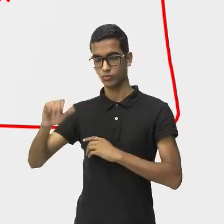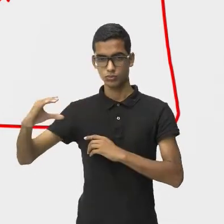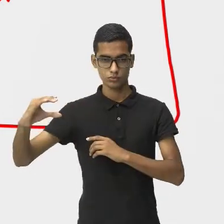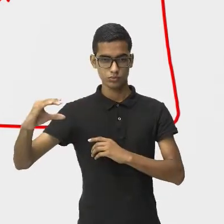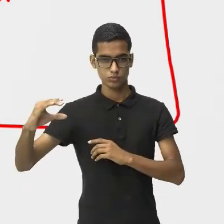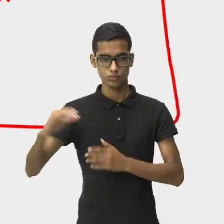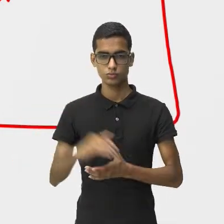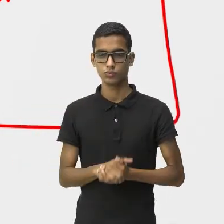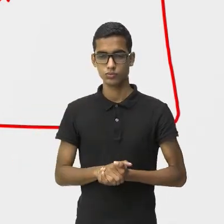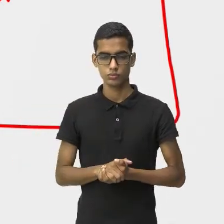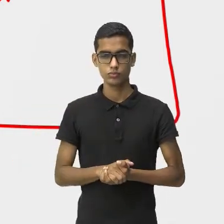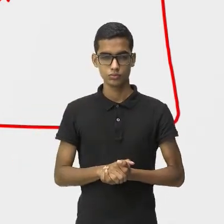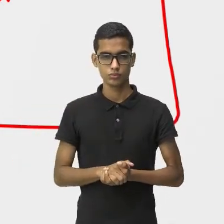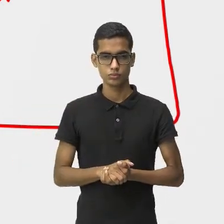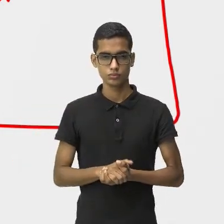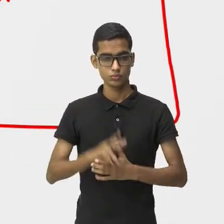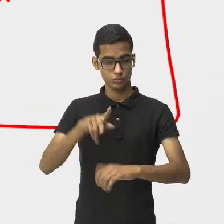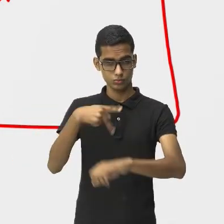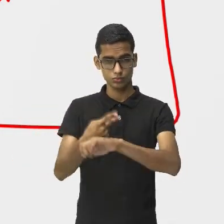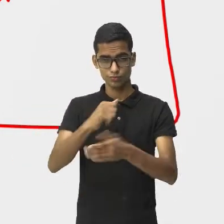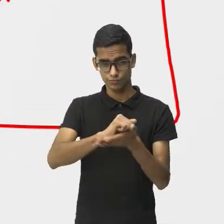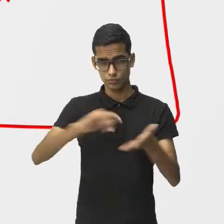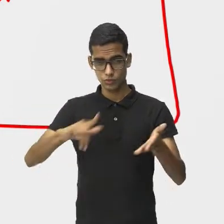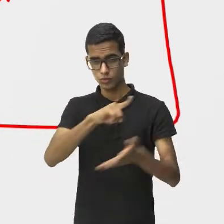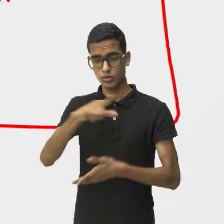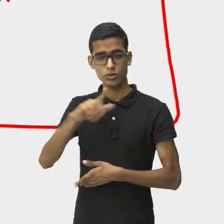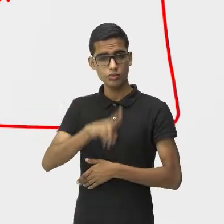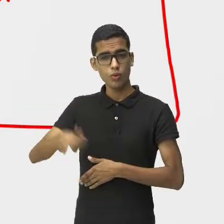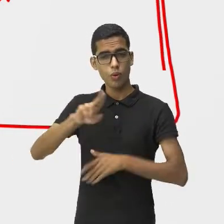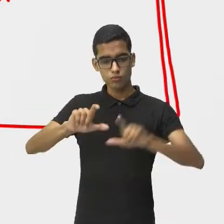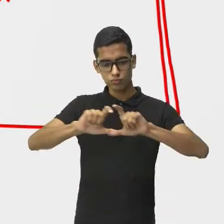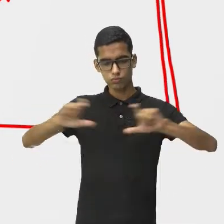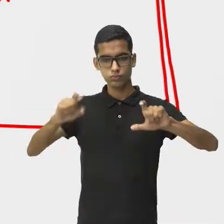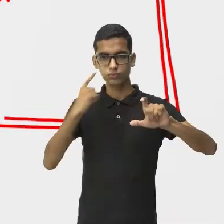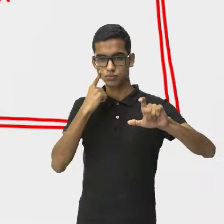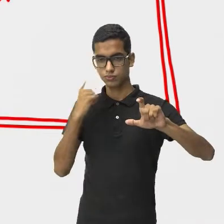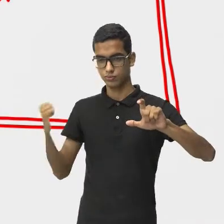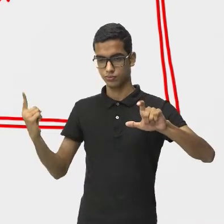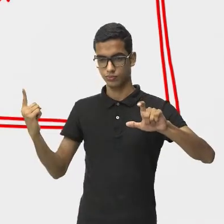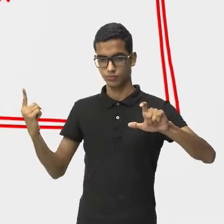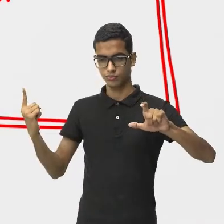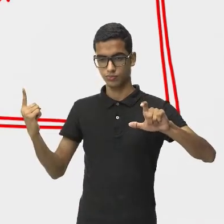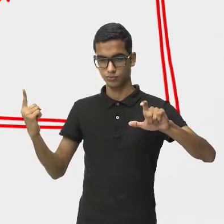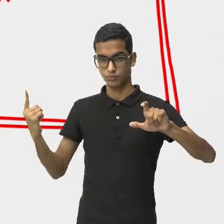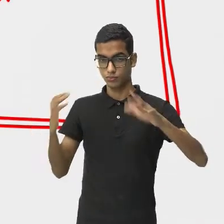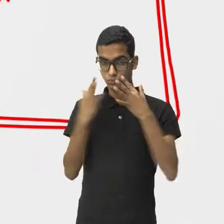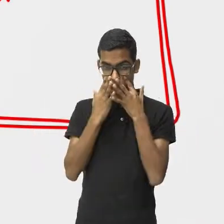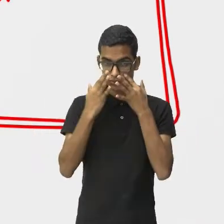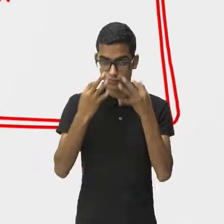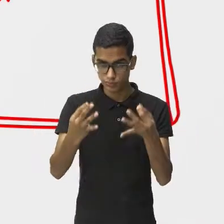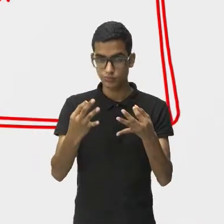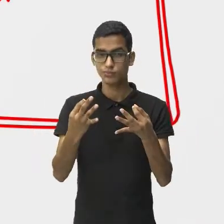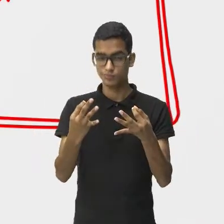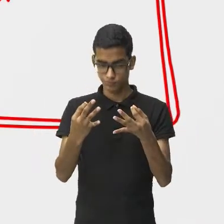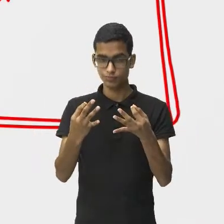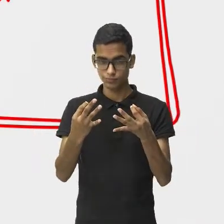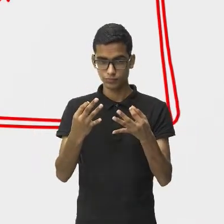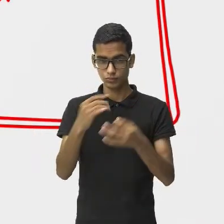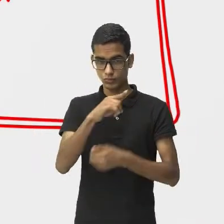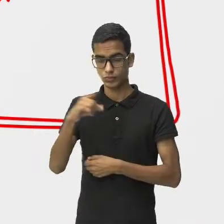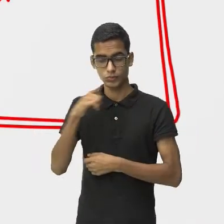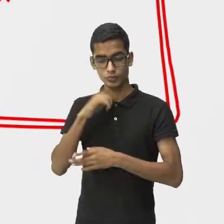a pouco, na DLI de vocês vão usar essa fórmula aqui, tá bom? Fiquem atentos aí, porque vocês vão encontrar